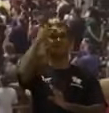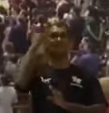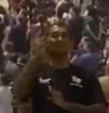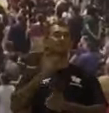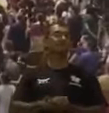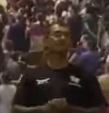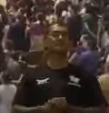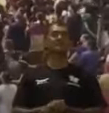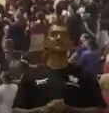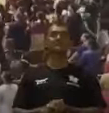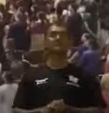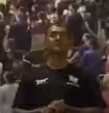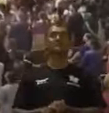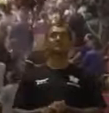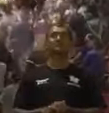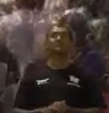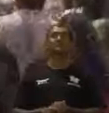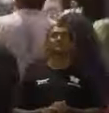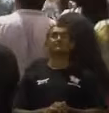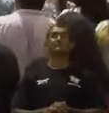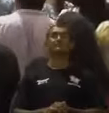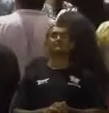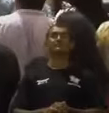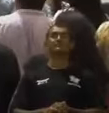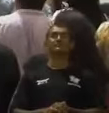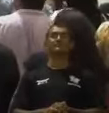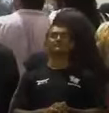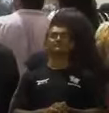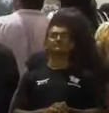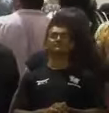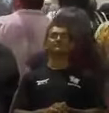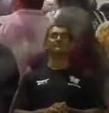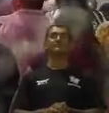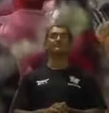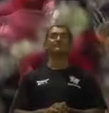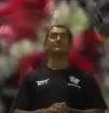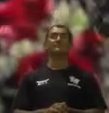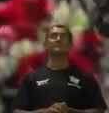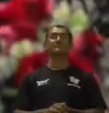Agora olhe para mim aqui, irmãos. Olhe para mim aqui, irmãos.